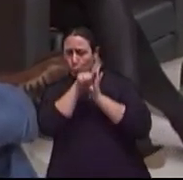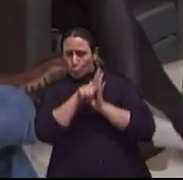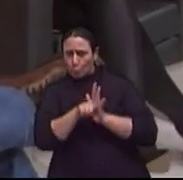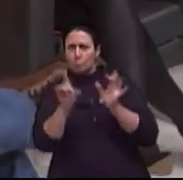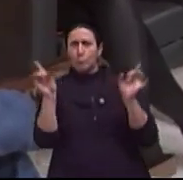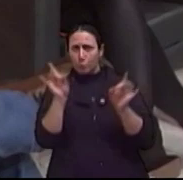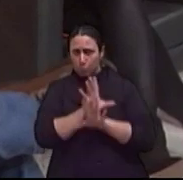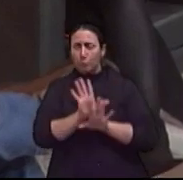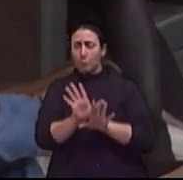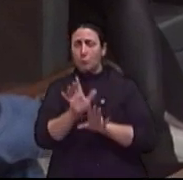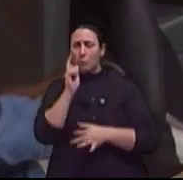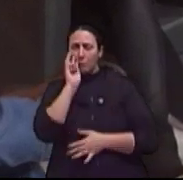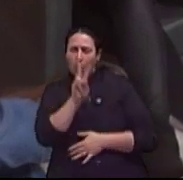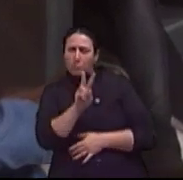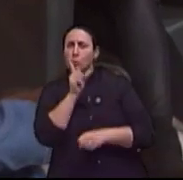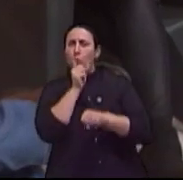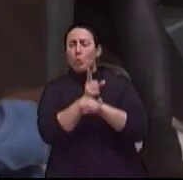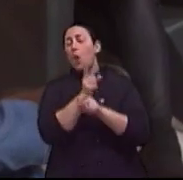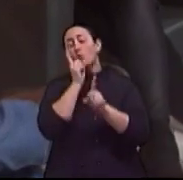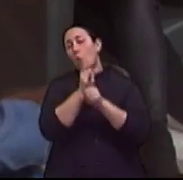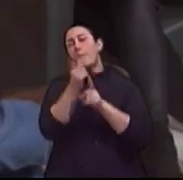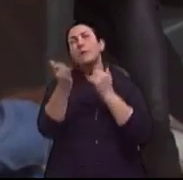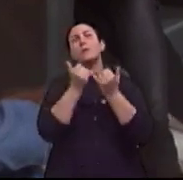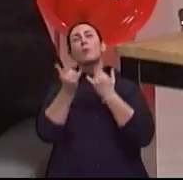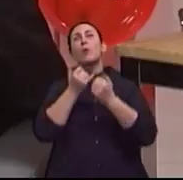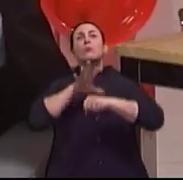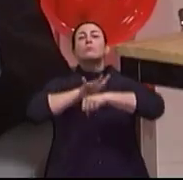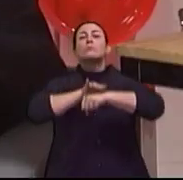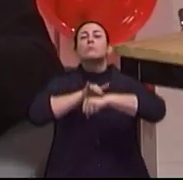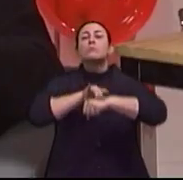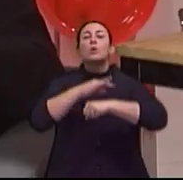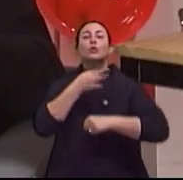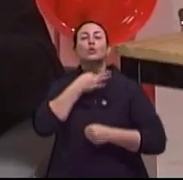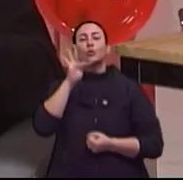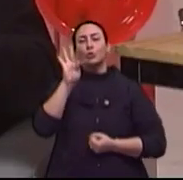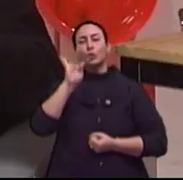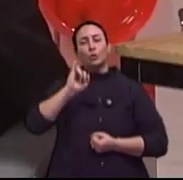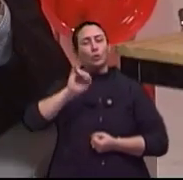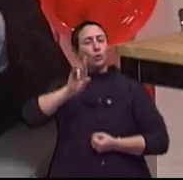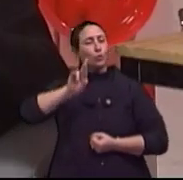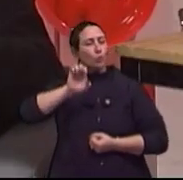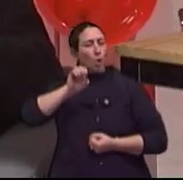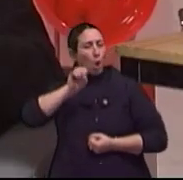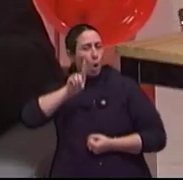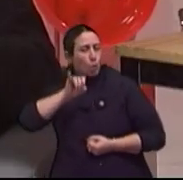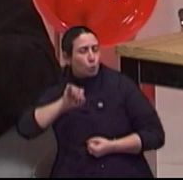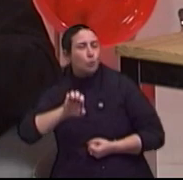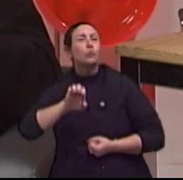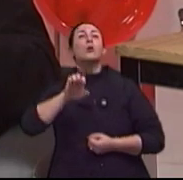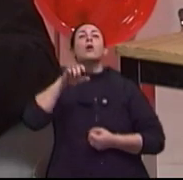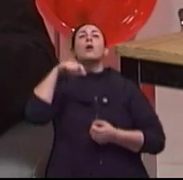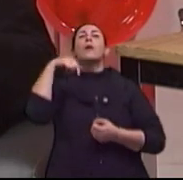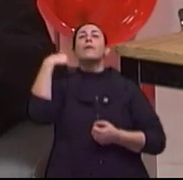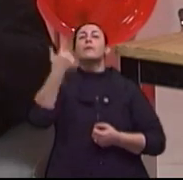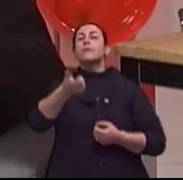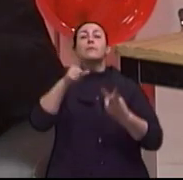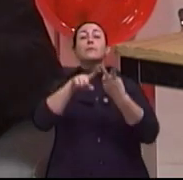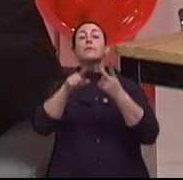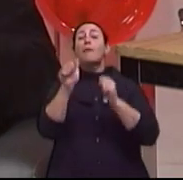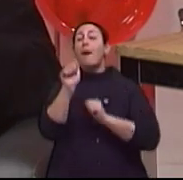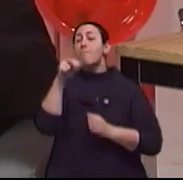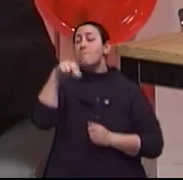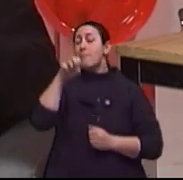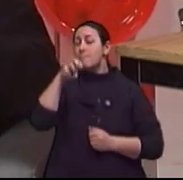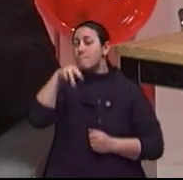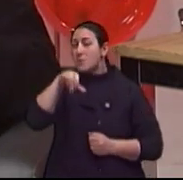exclui patologia de tiroide exclui exclui patologia anemias